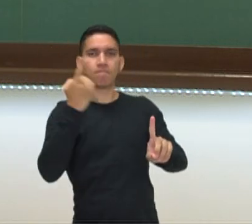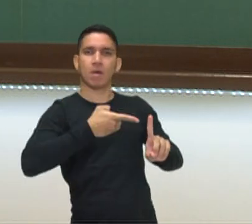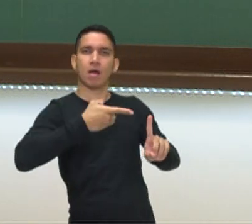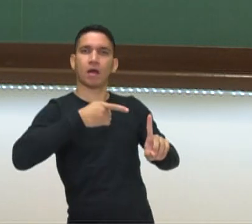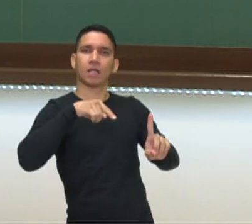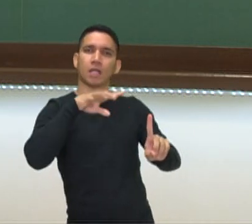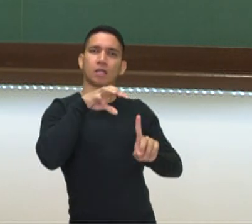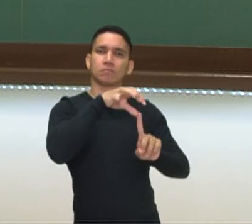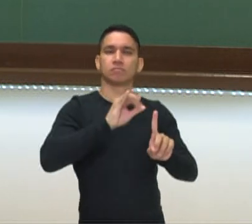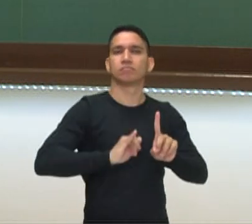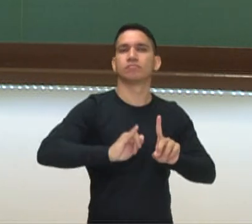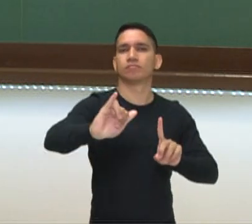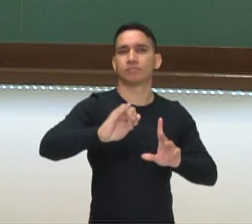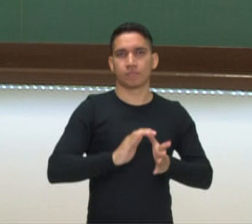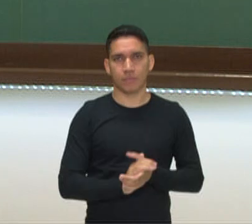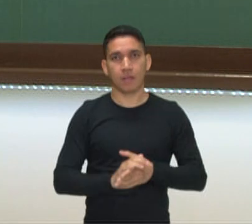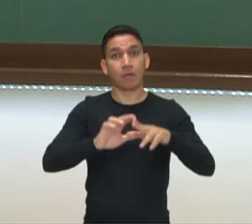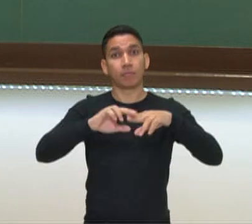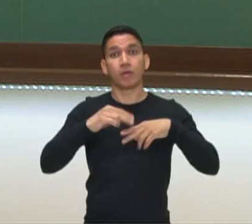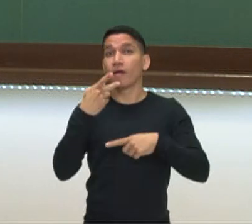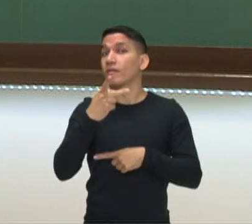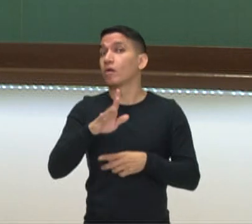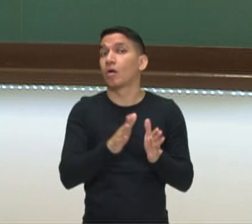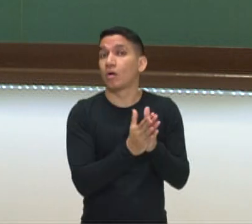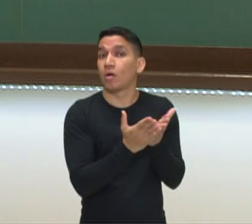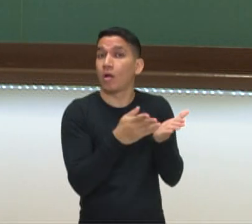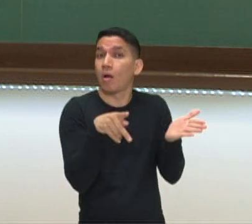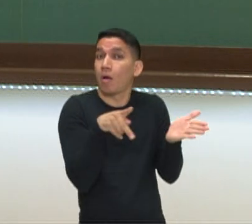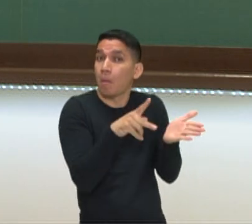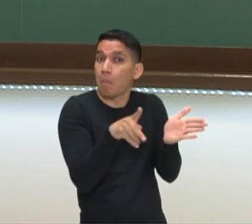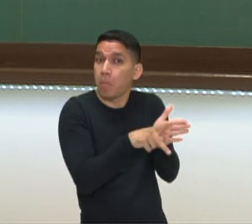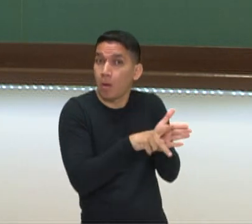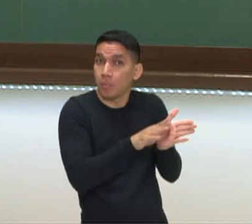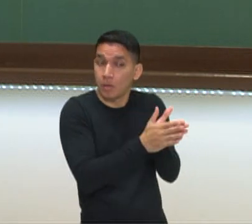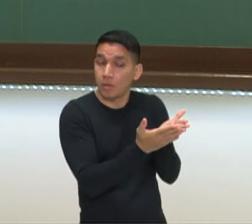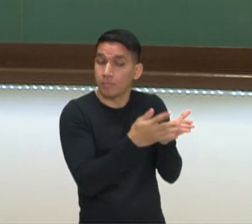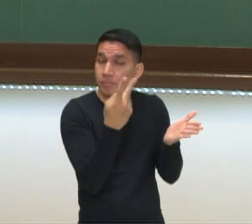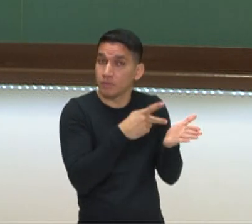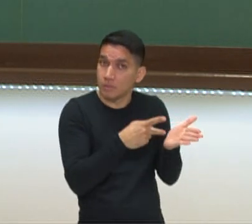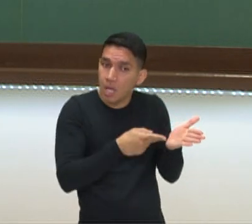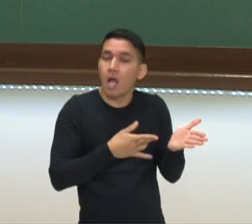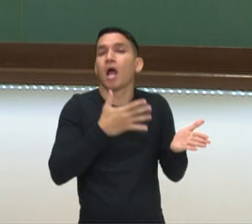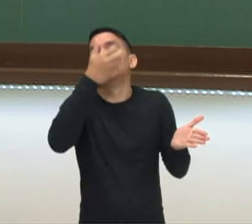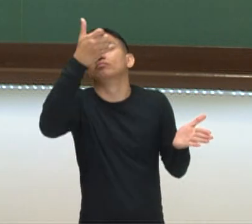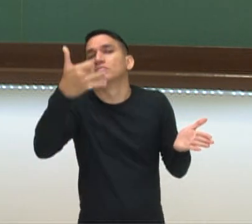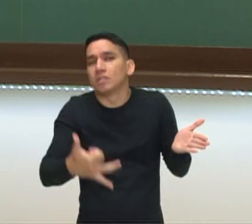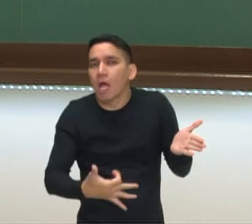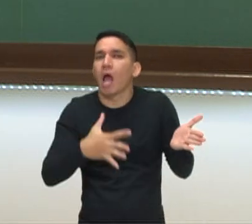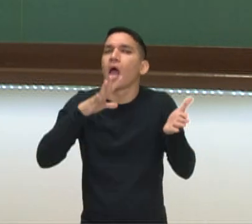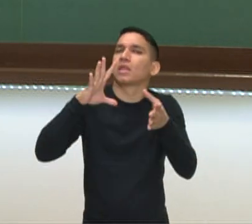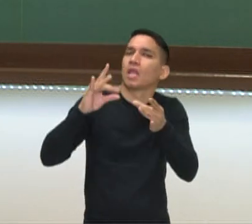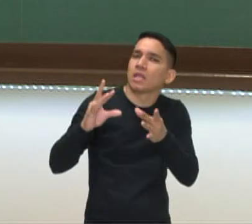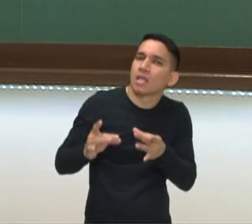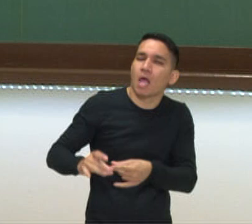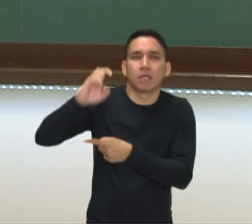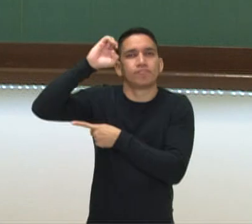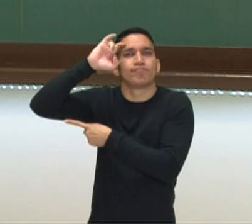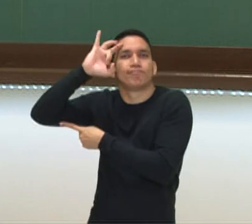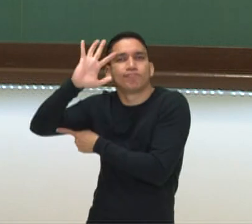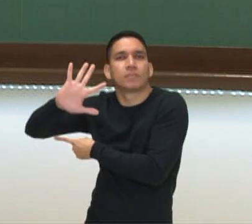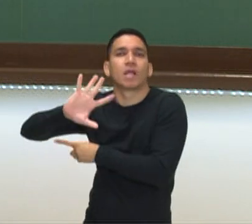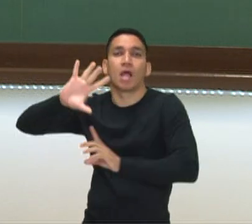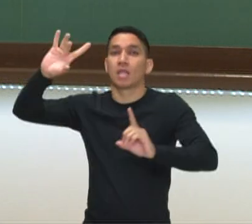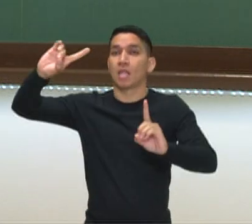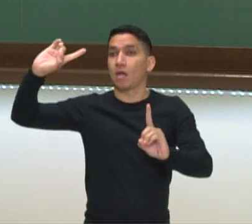ele pega, obviamente, uma parte da Escritura Sagrada, da Bíblia, para justificar essa teoria do poder divino